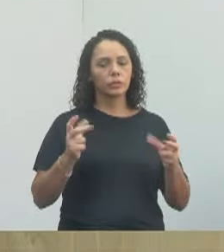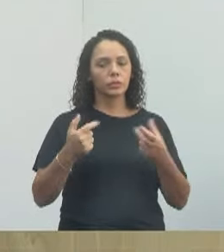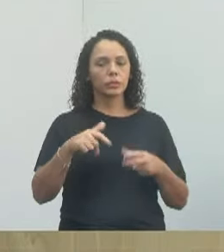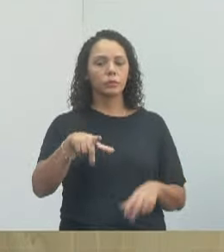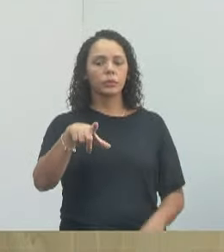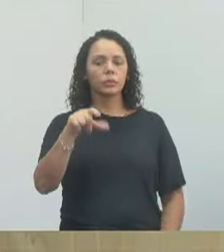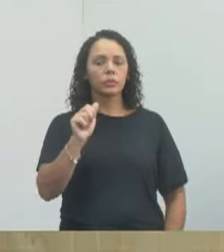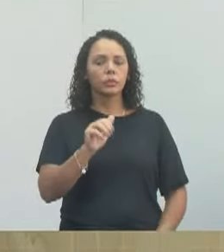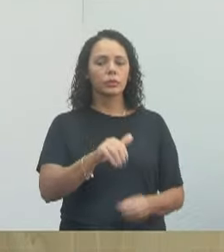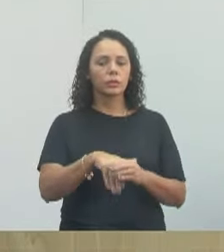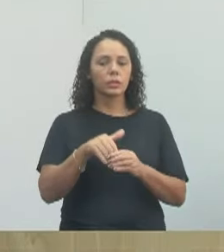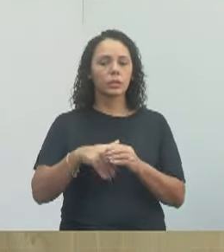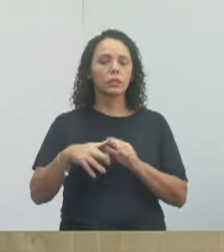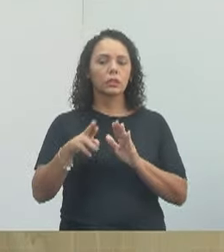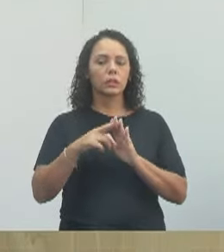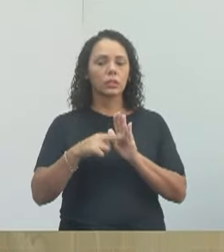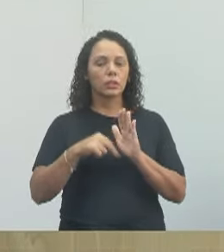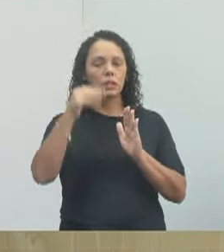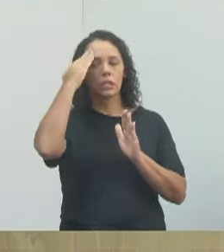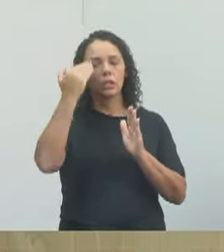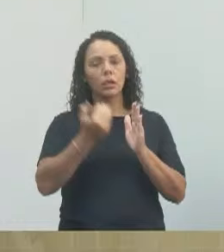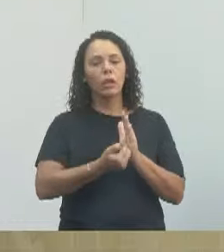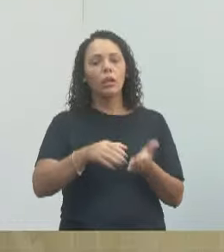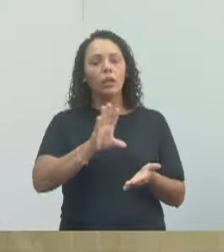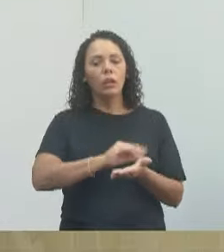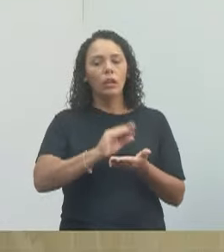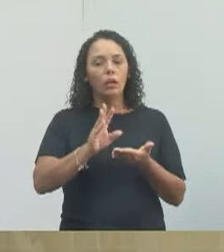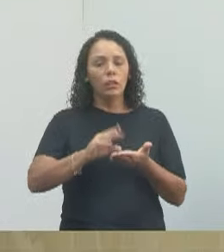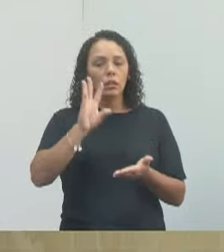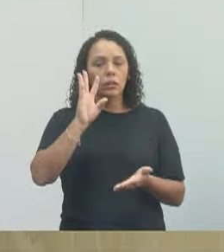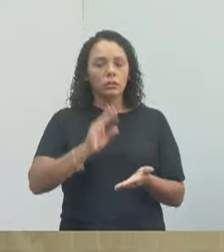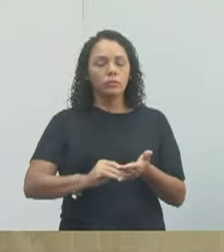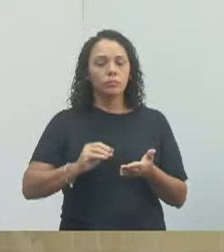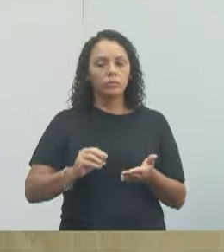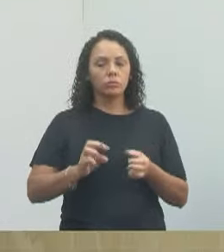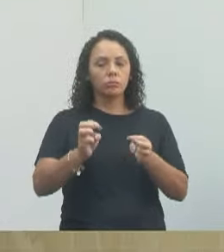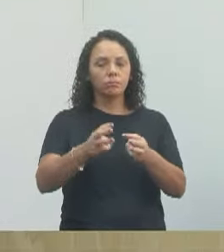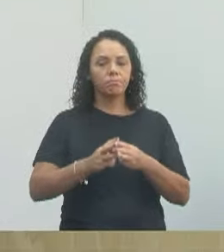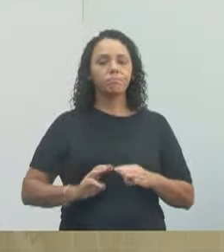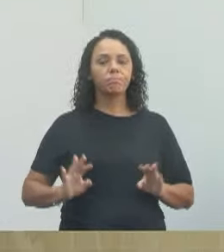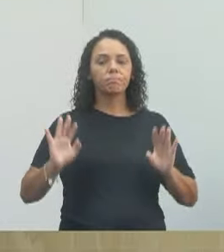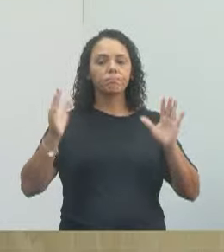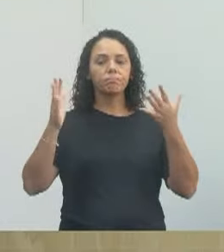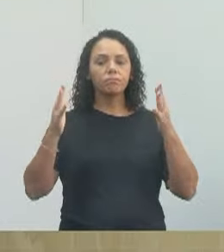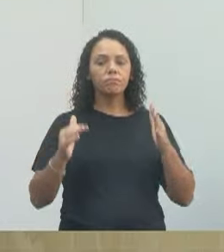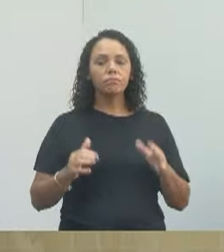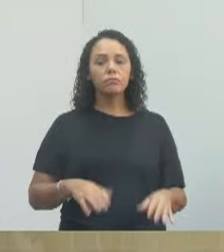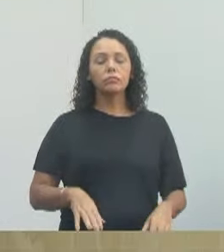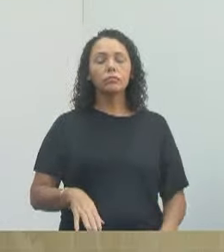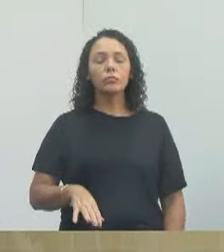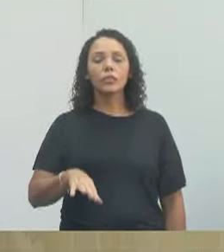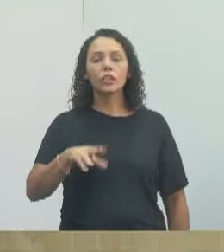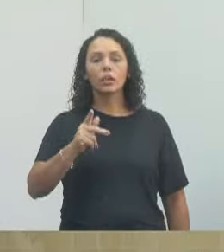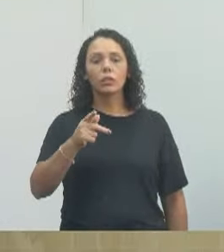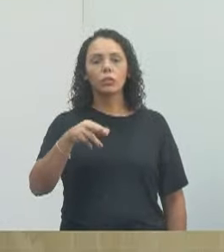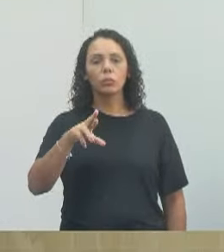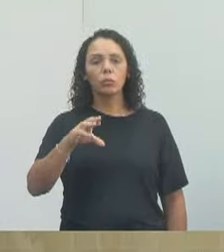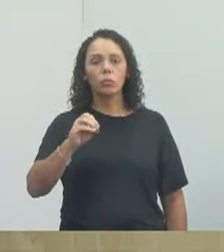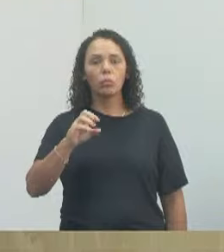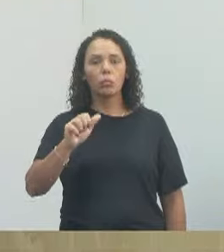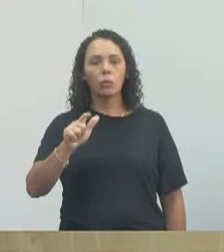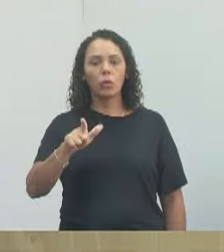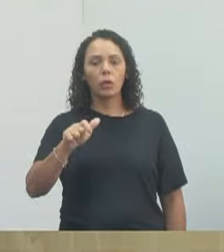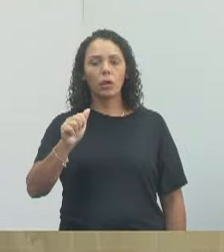con na Ato dos trabalhos dessa sessão o registro ação comat latório a fundação Prolar de Jacarei e pela sua equipe de